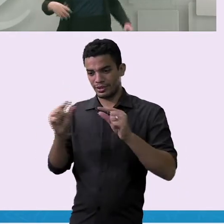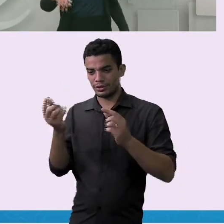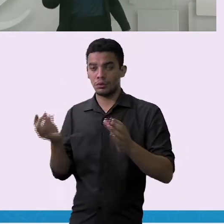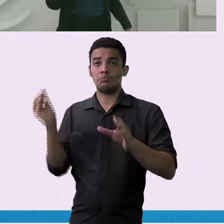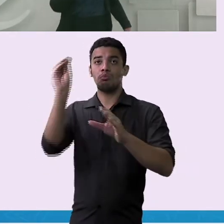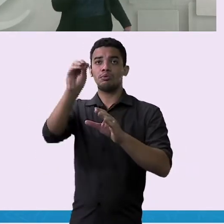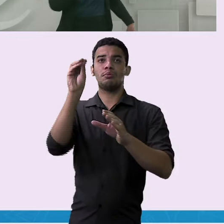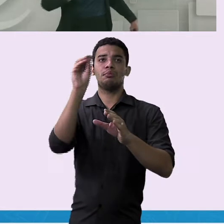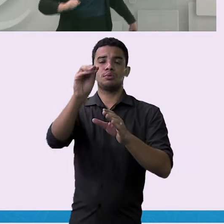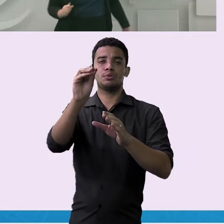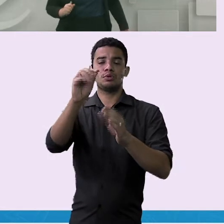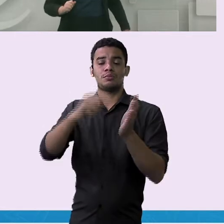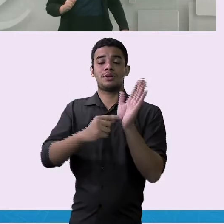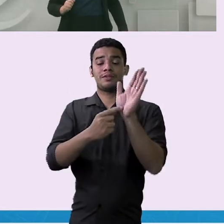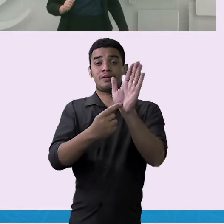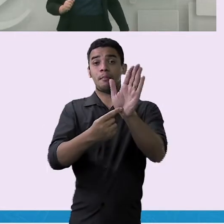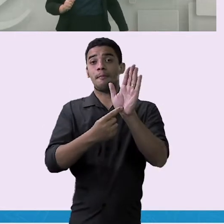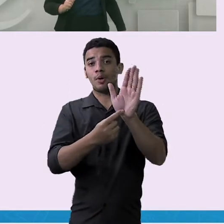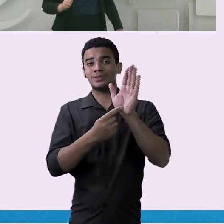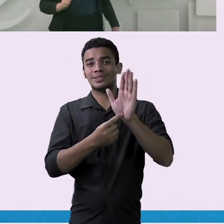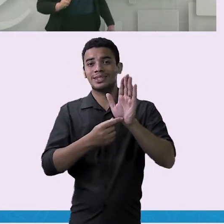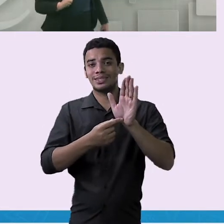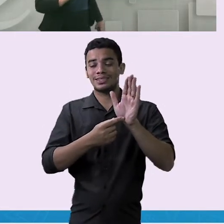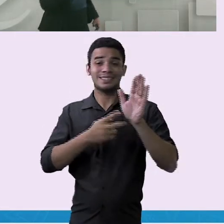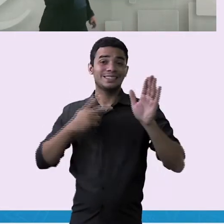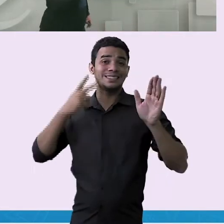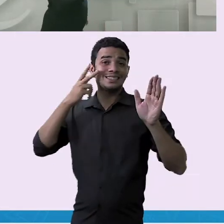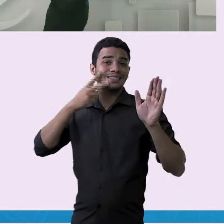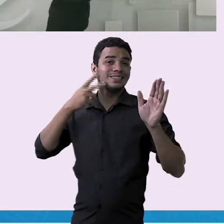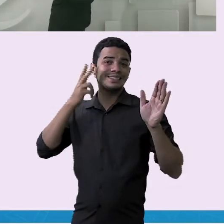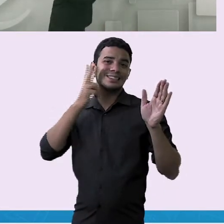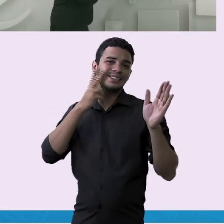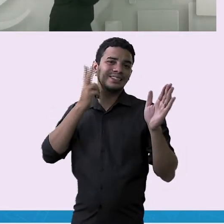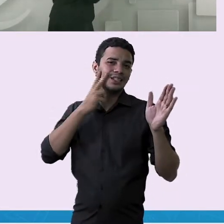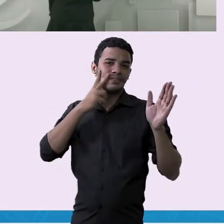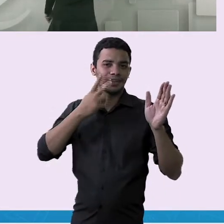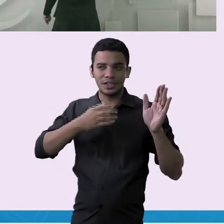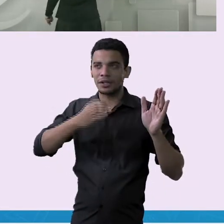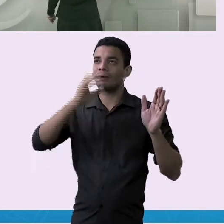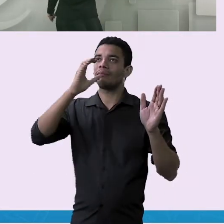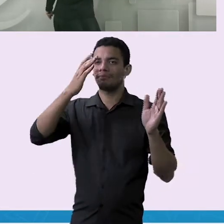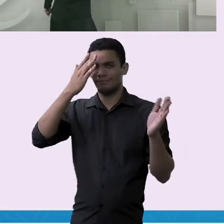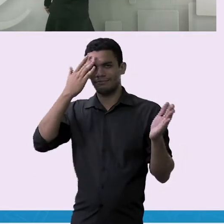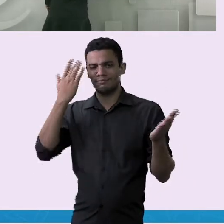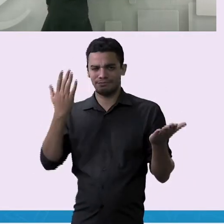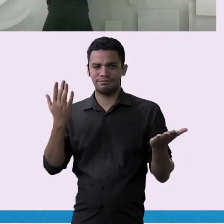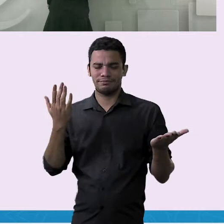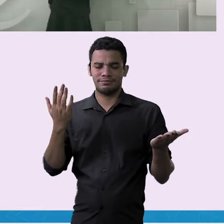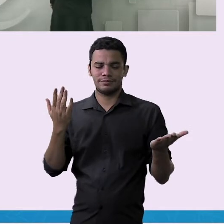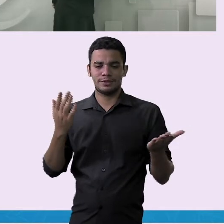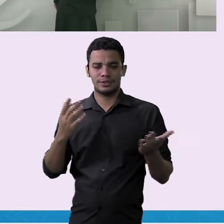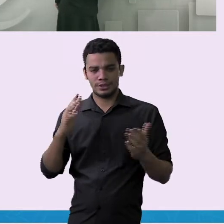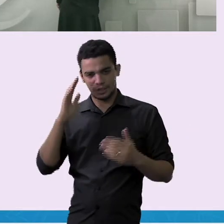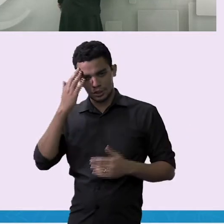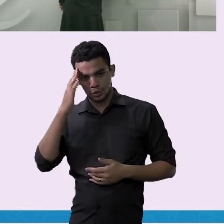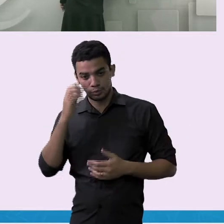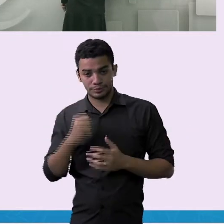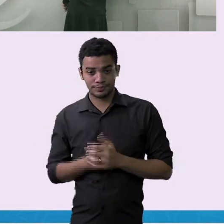cerveja. Beba com moderação. E por último, na nossa característica,